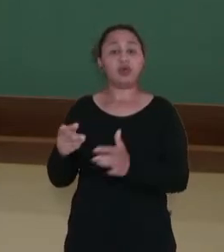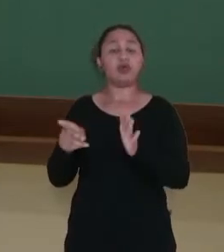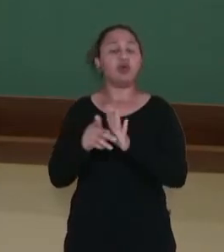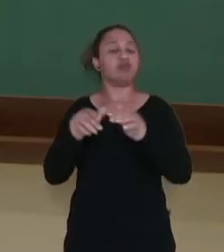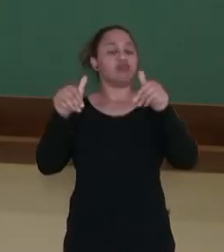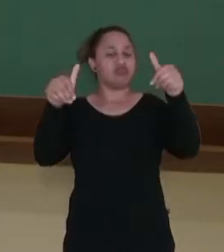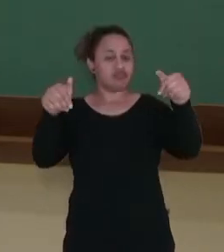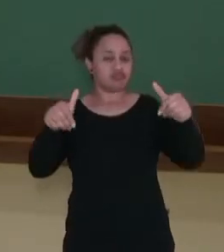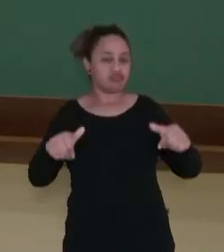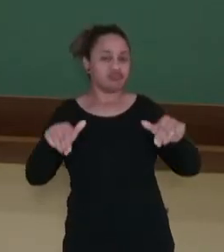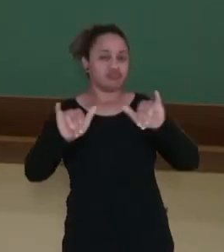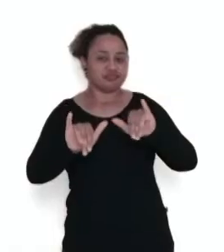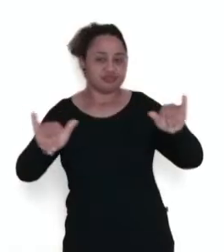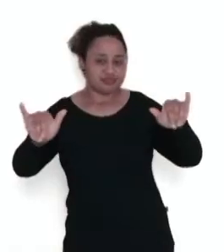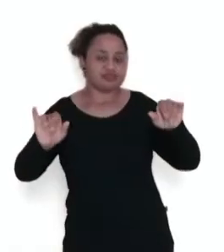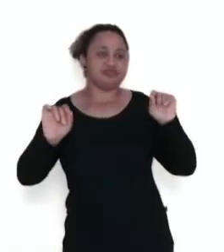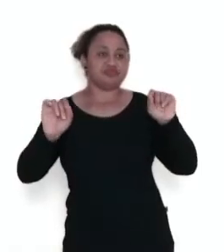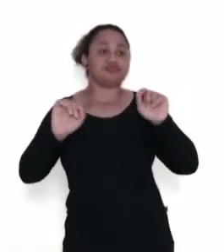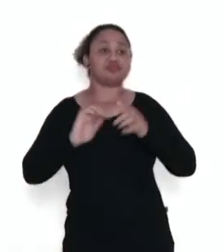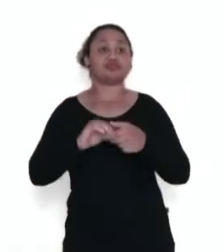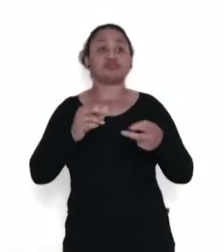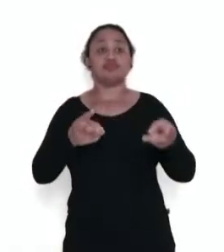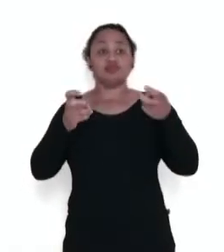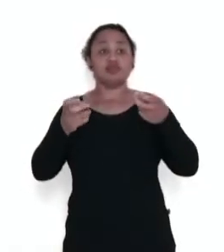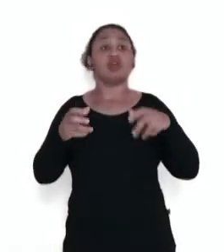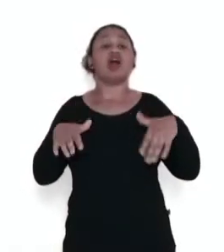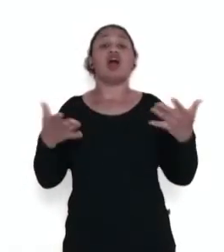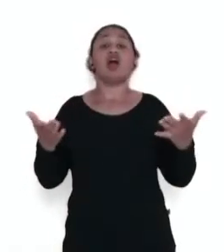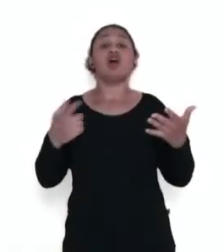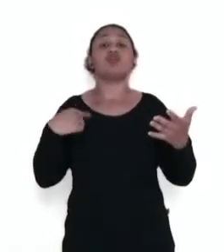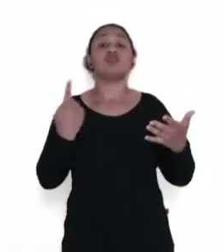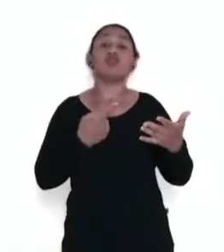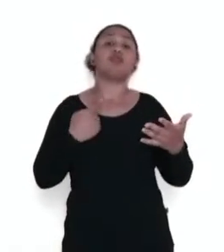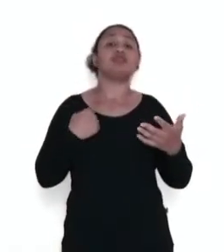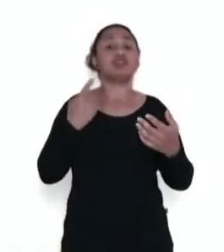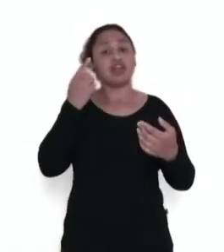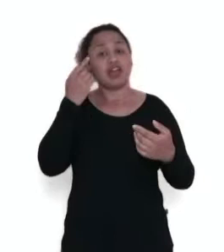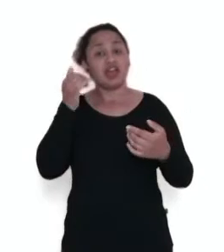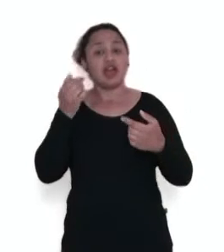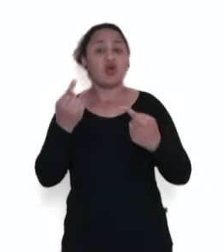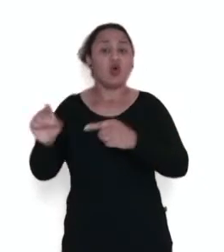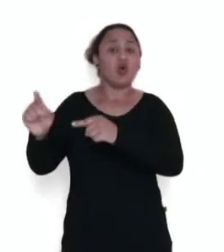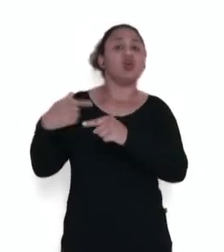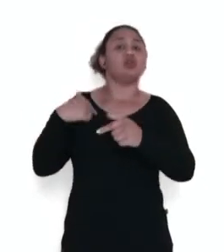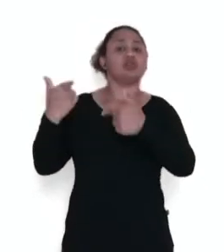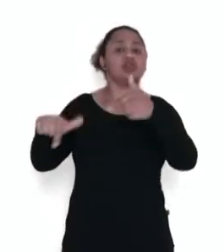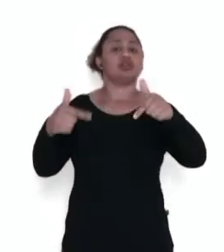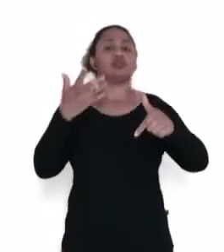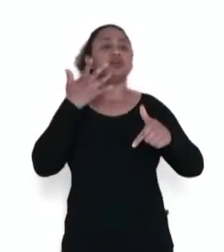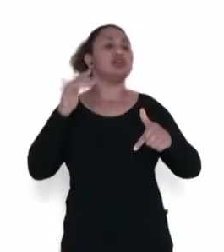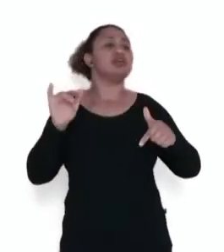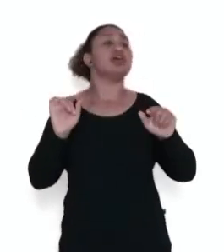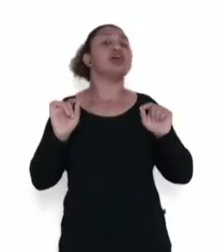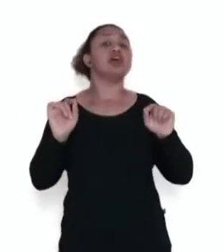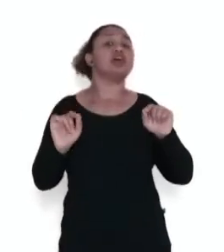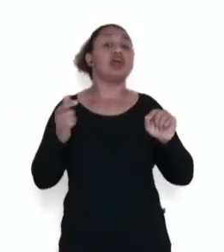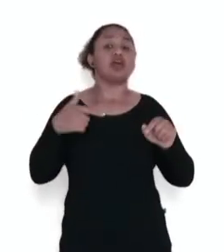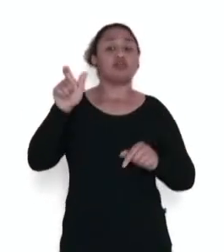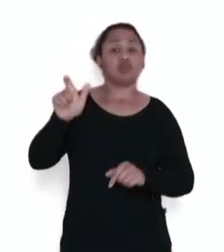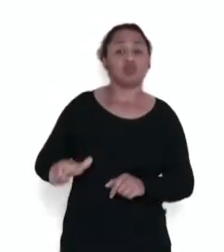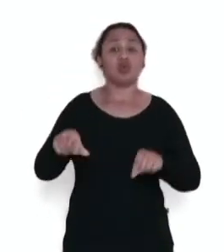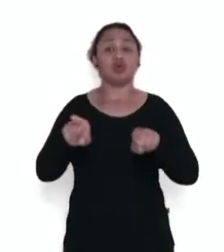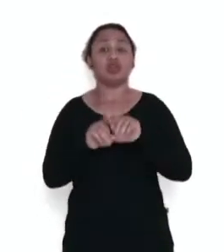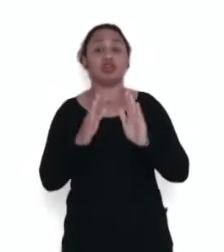esse cartaz. Observe: vamos combater o trabalho infantil. Que pessoa e tempo verbal